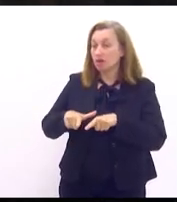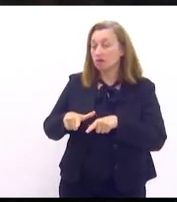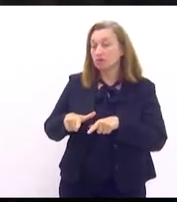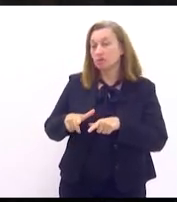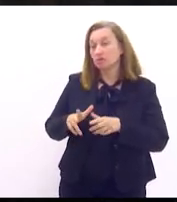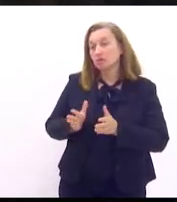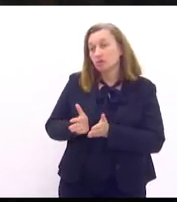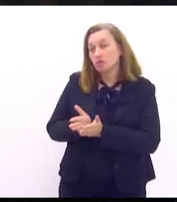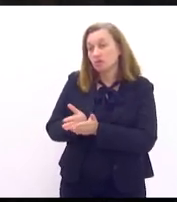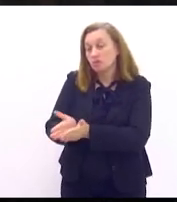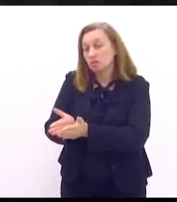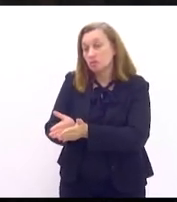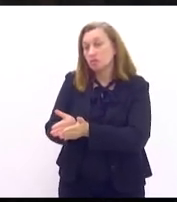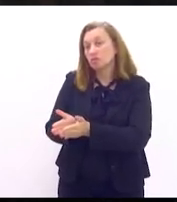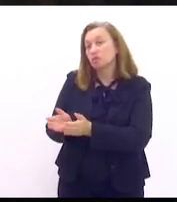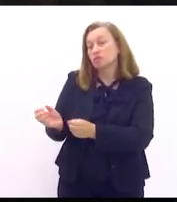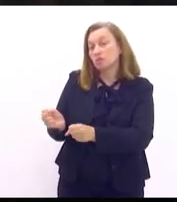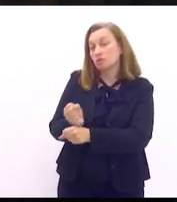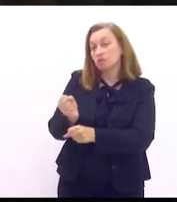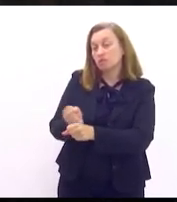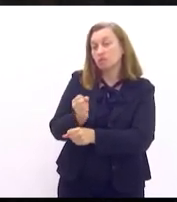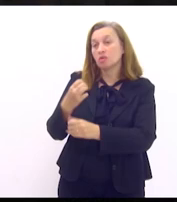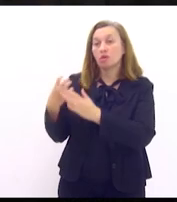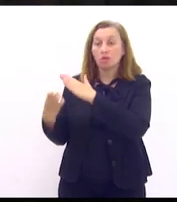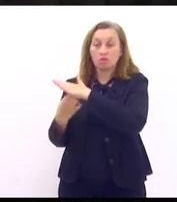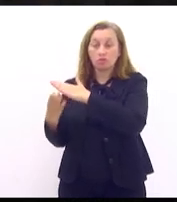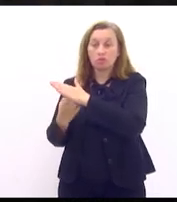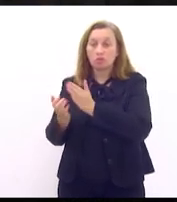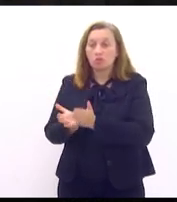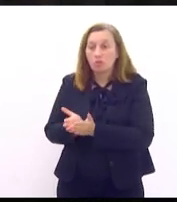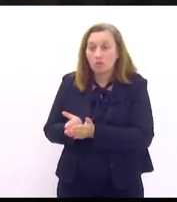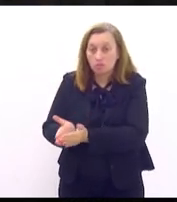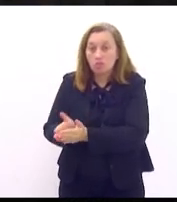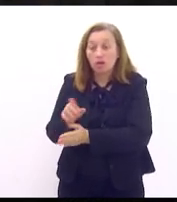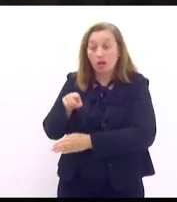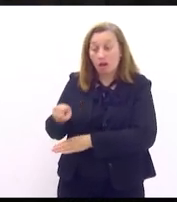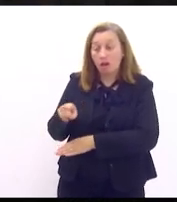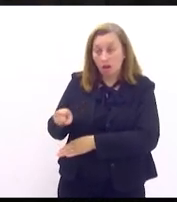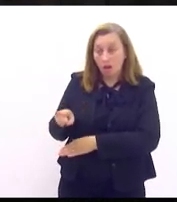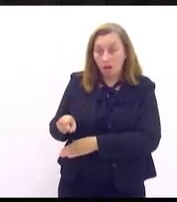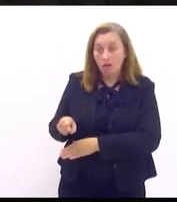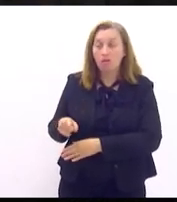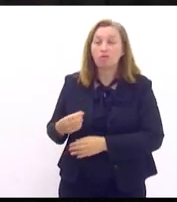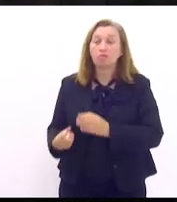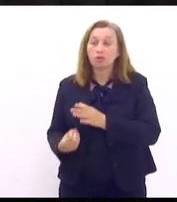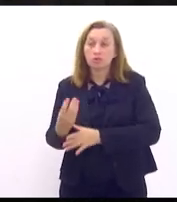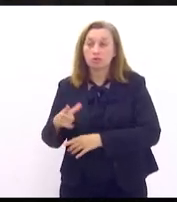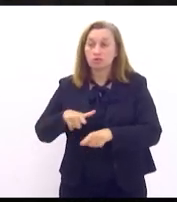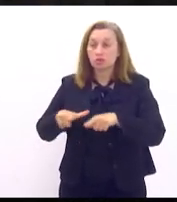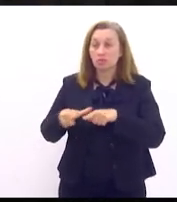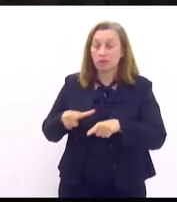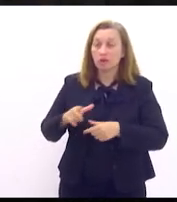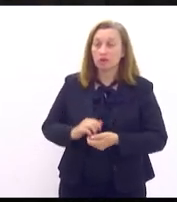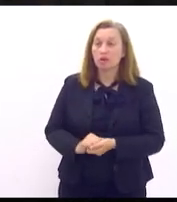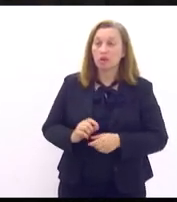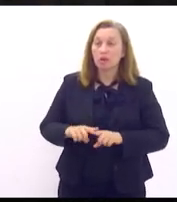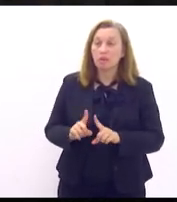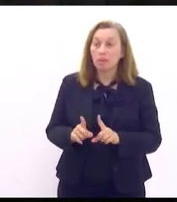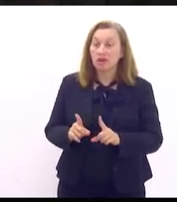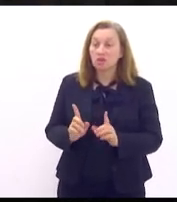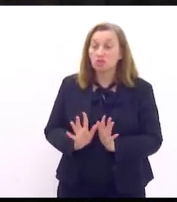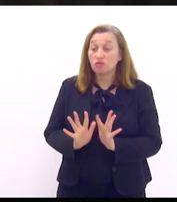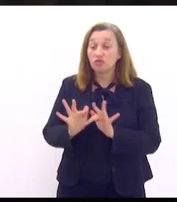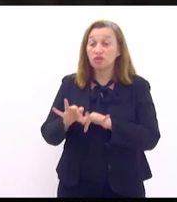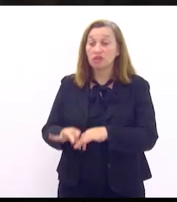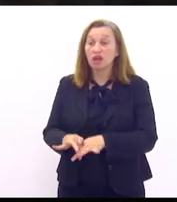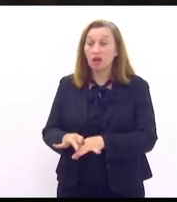o iate, o jatinho, o jet ski, ou qualquer outra coisa, você ali produz emprego. Mas na ponta final, lá